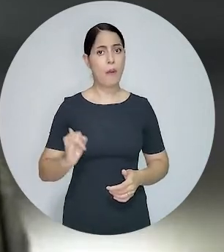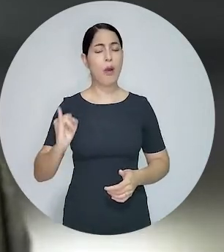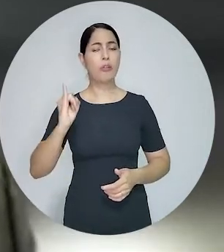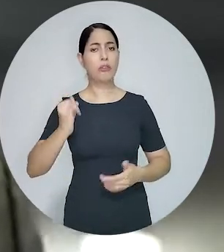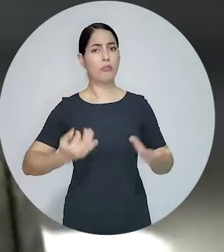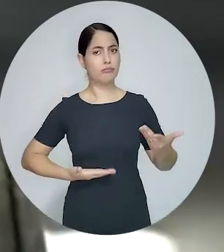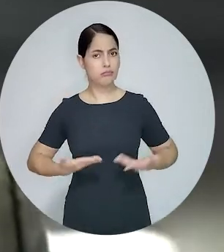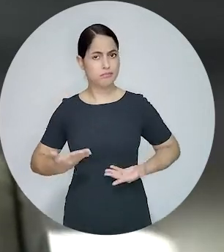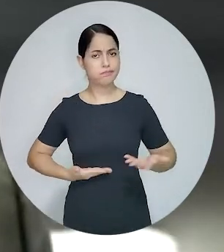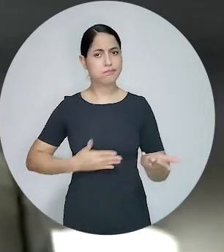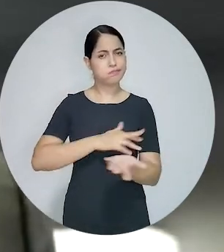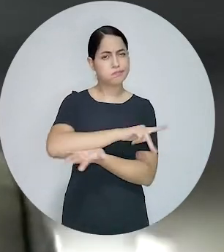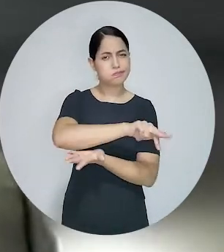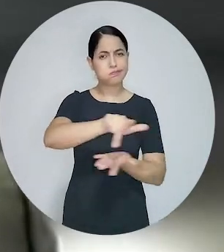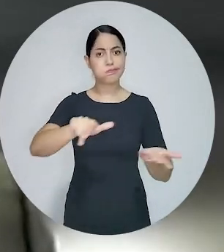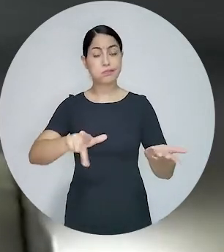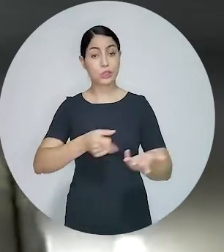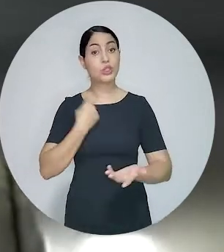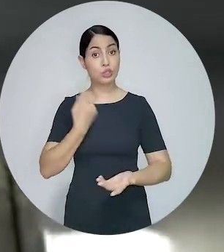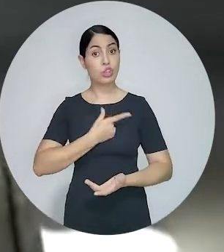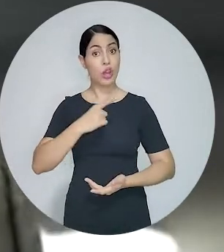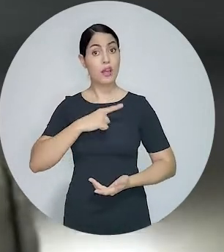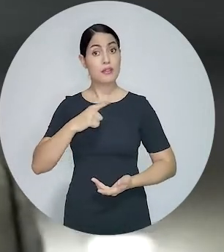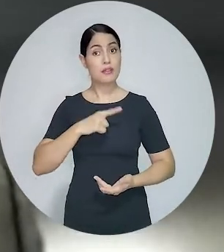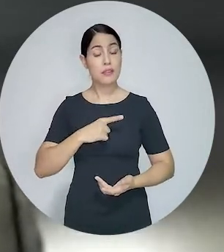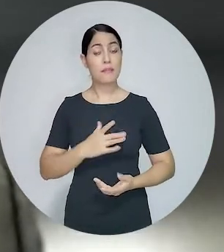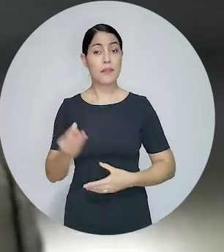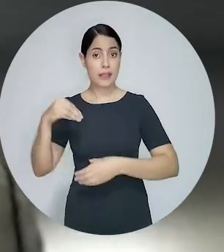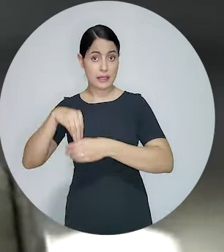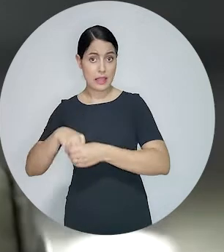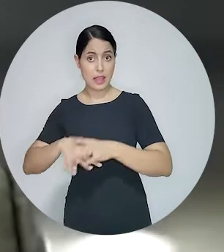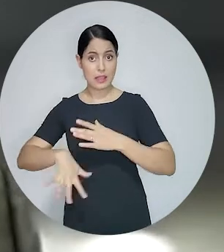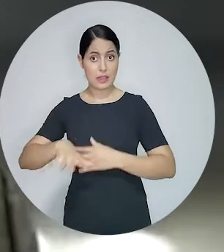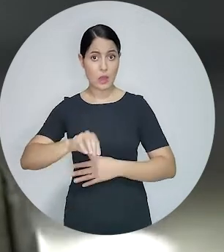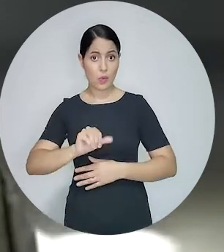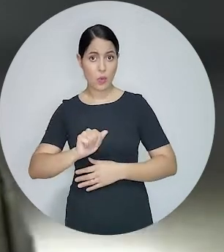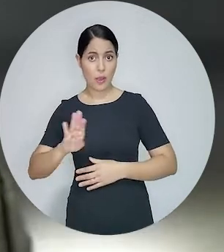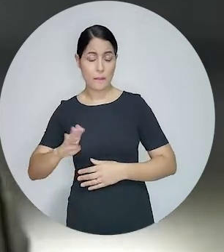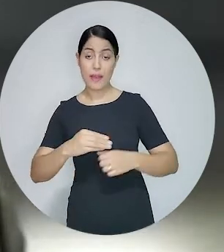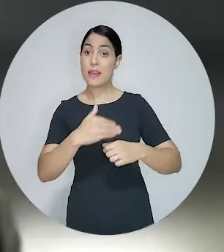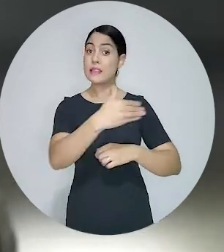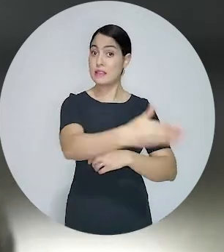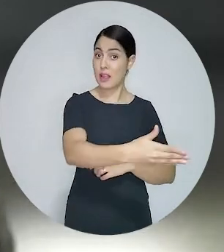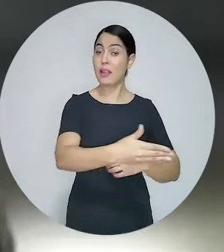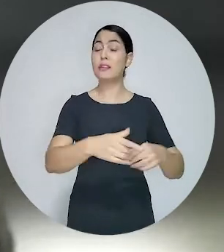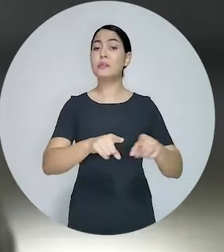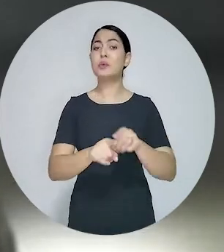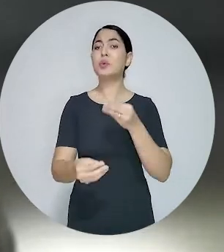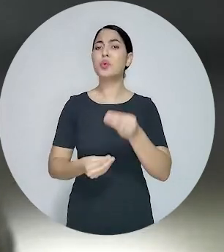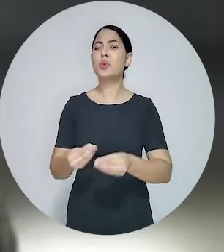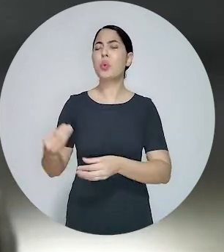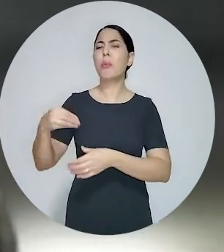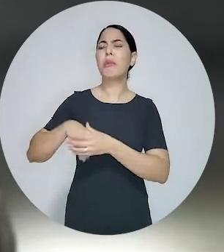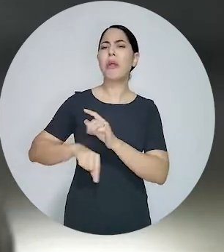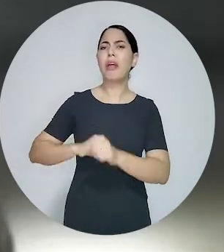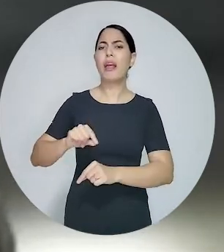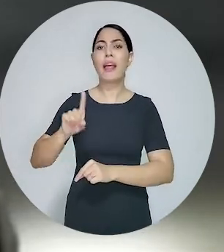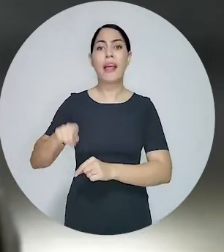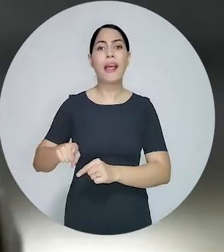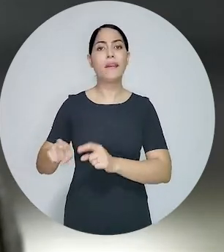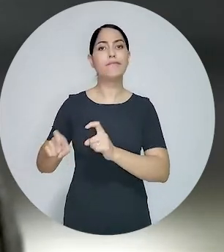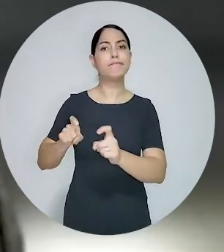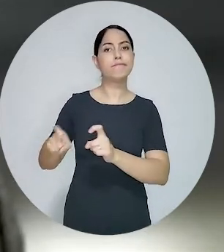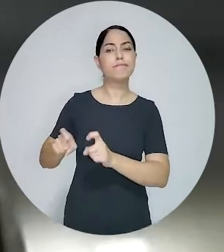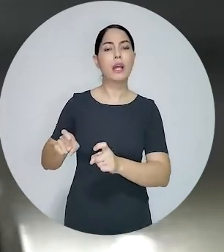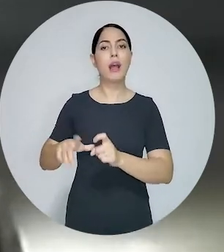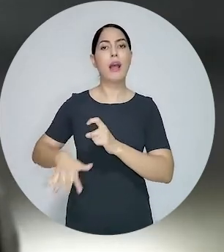que podemos chamar de atribuições externas. As atribuições internas, elas referem-se à orientação, assessoria